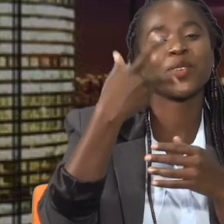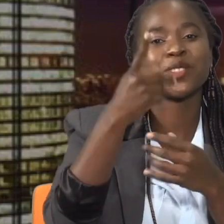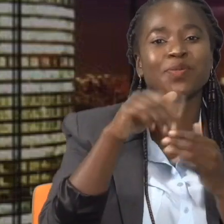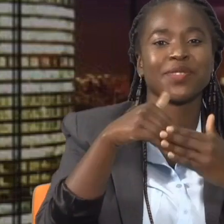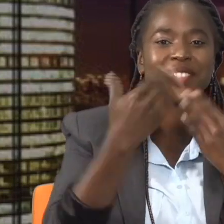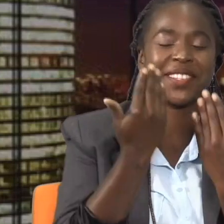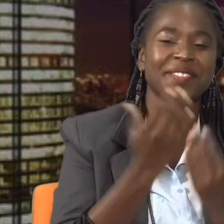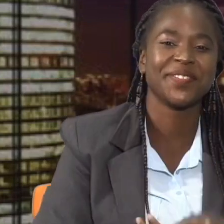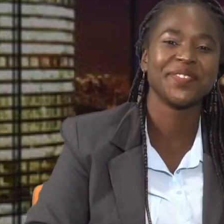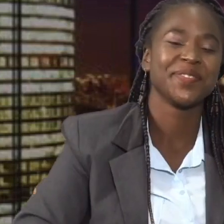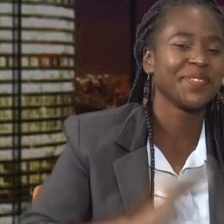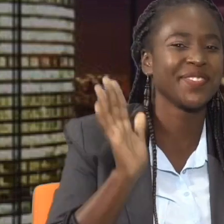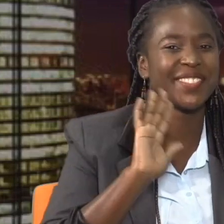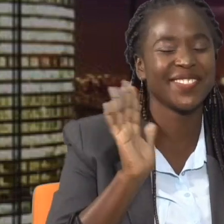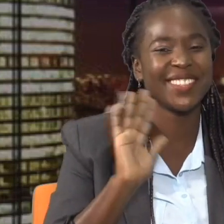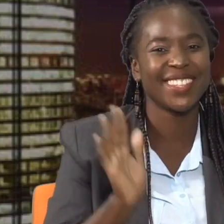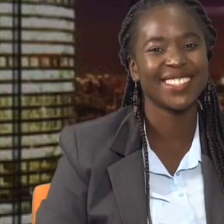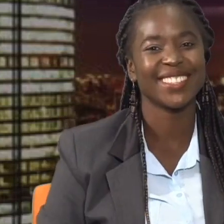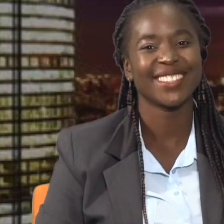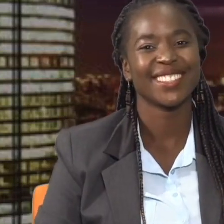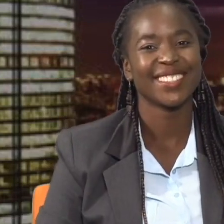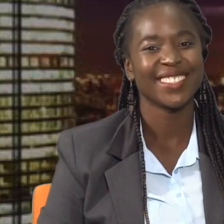próxima. Tchau. Tchau. Tchau.